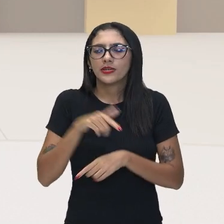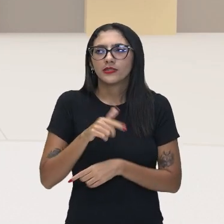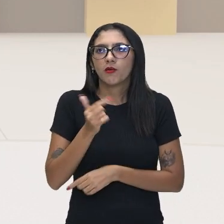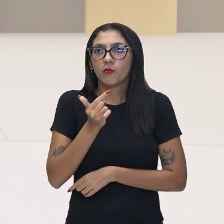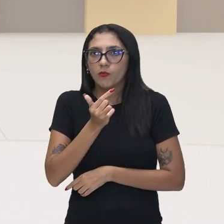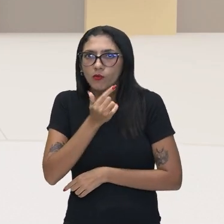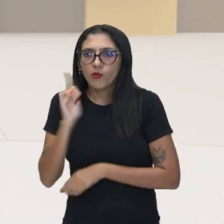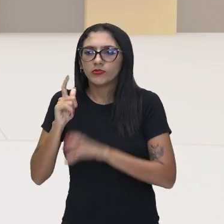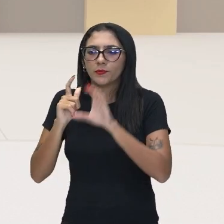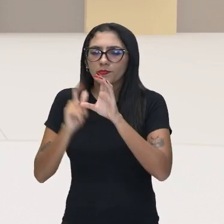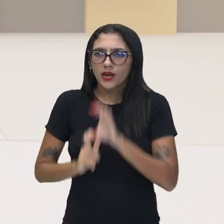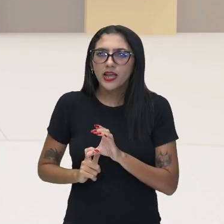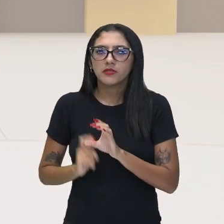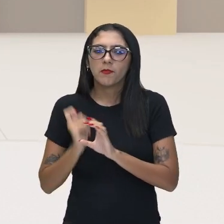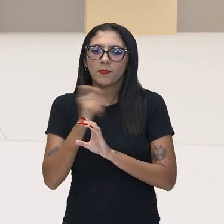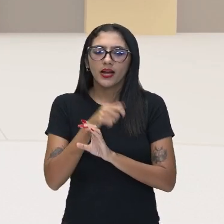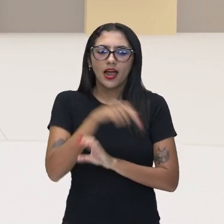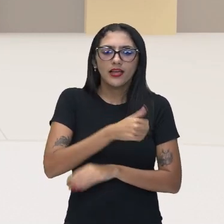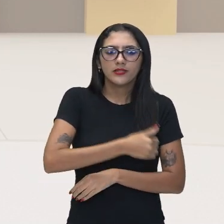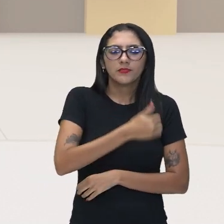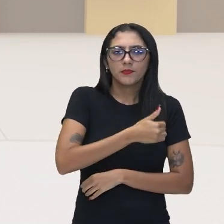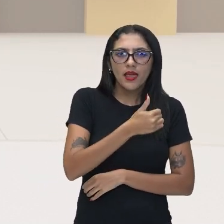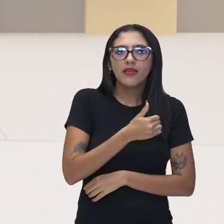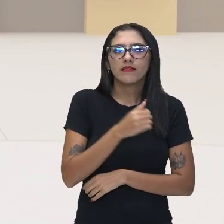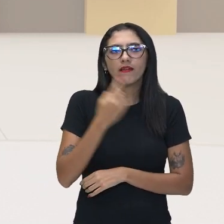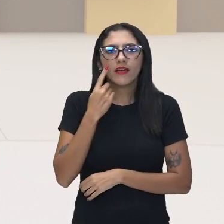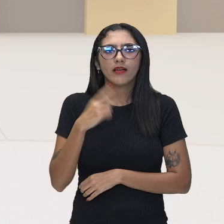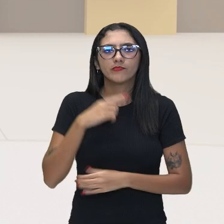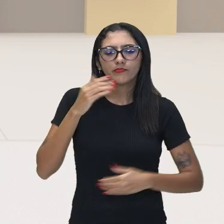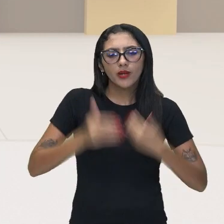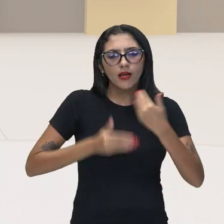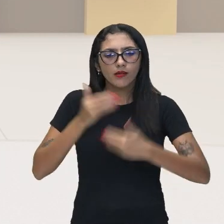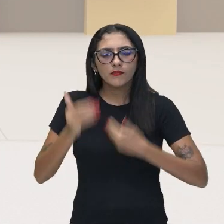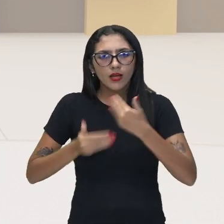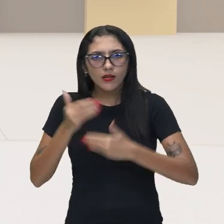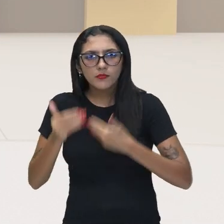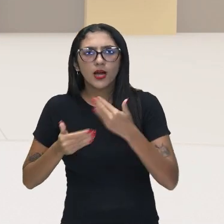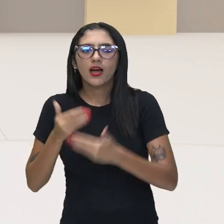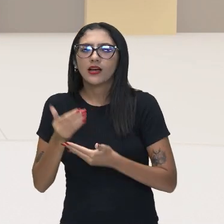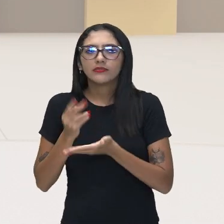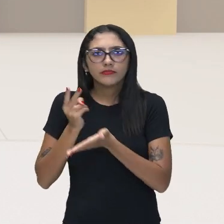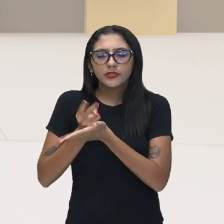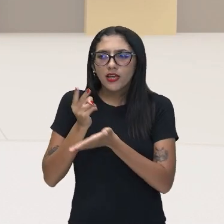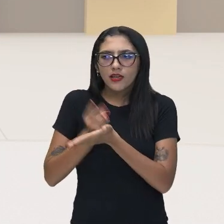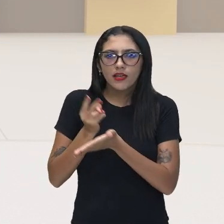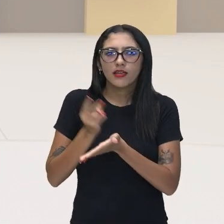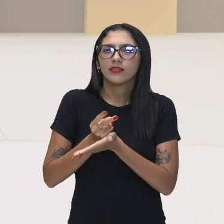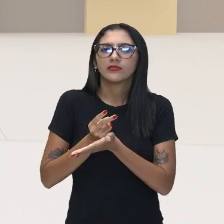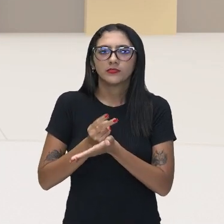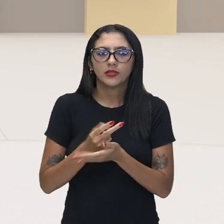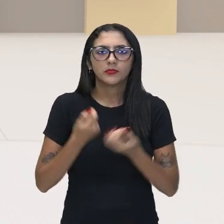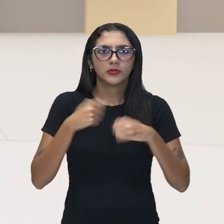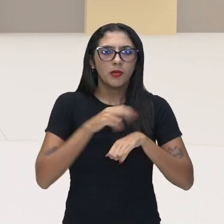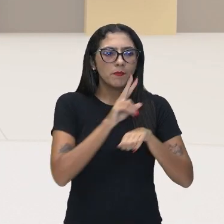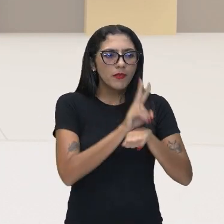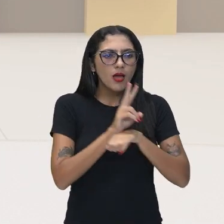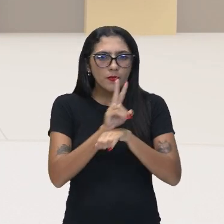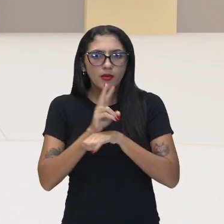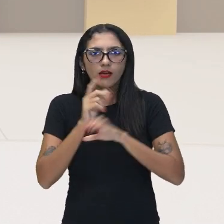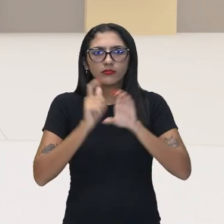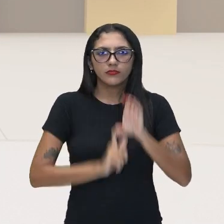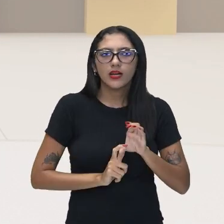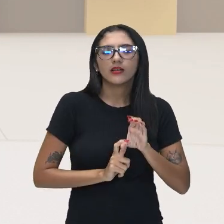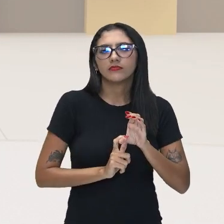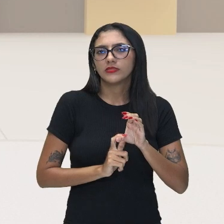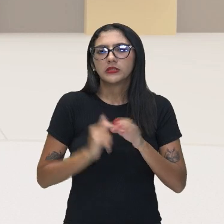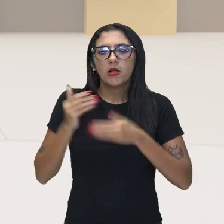primeiro empréstimo. E aí depois, né, vira aquela bola de neve. A gente tem dinheiro emprestado de tudo quanto é lugar e no final das contas